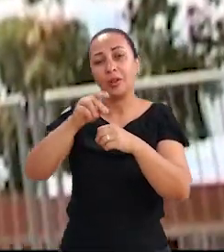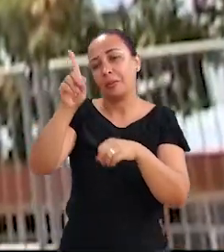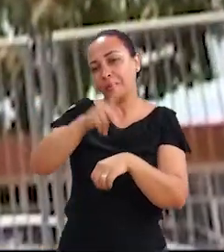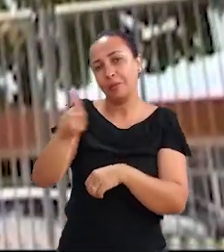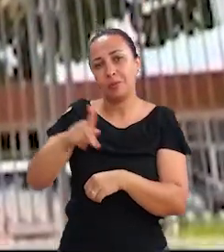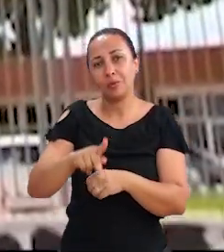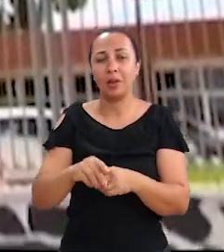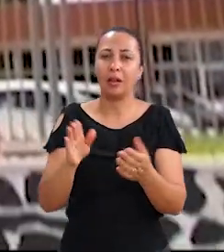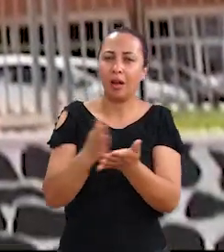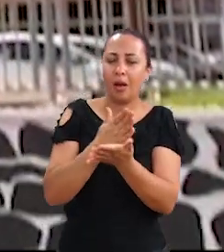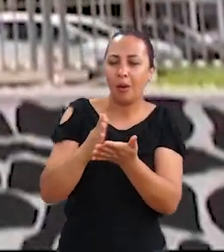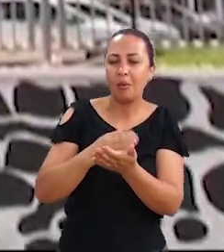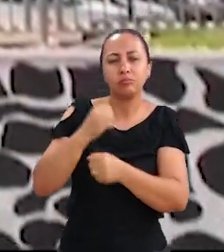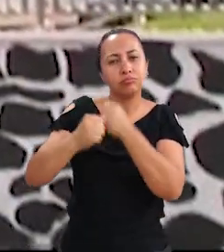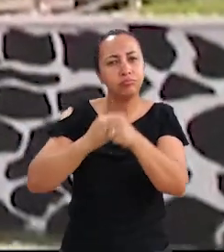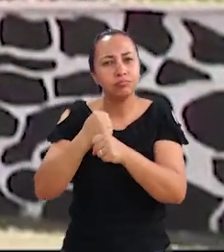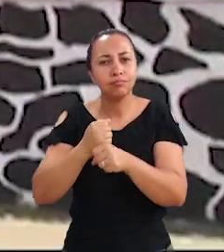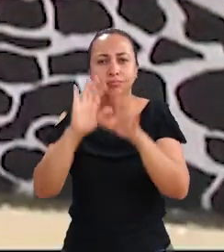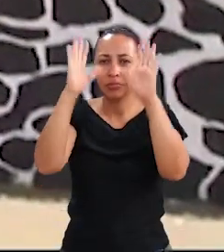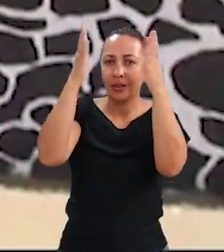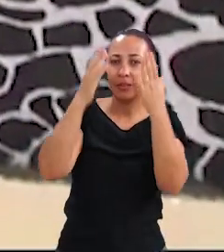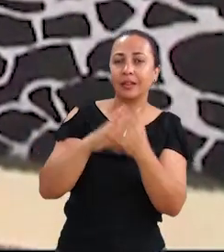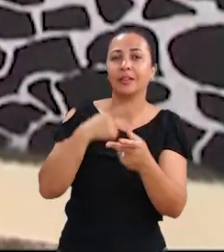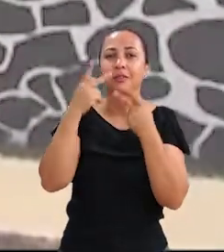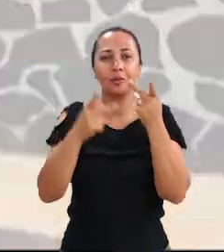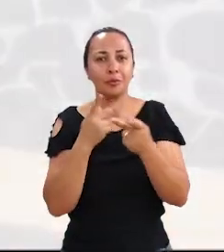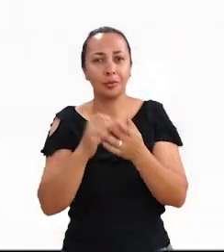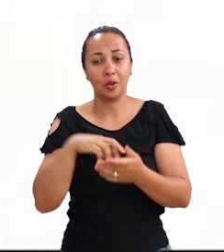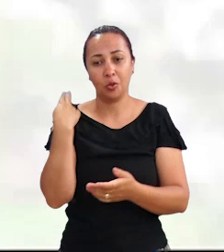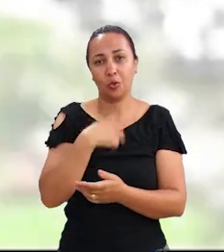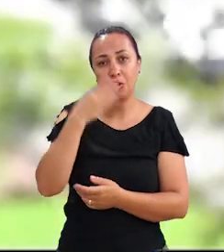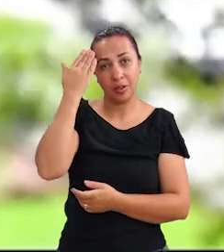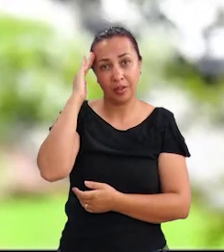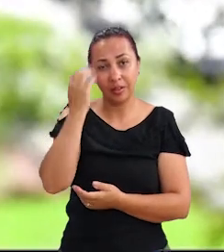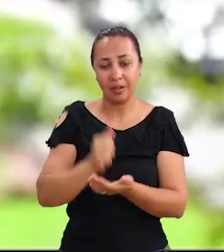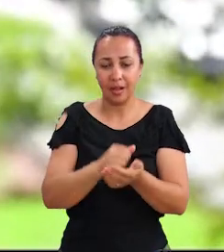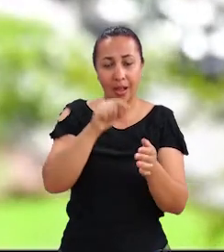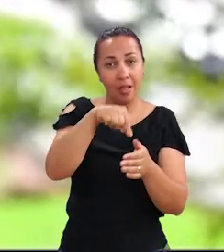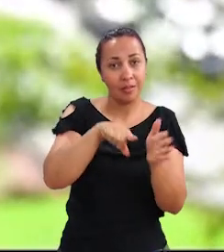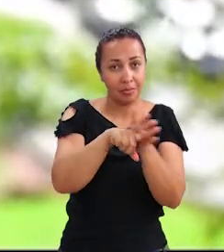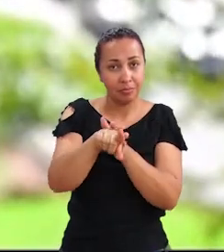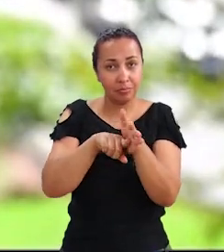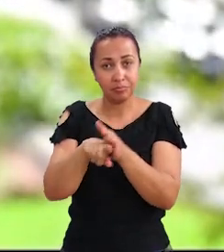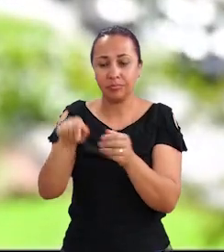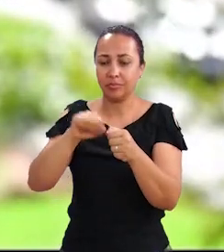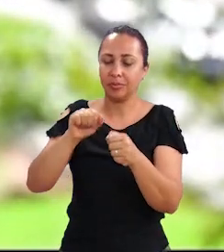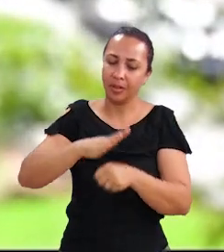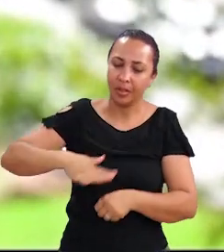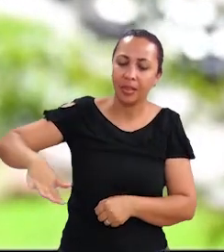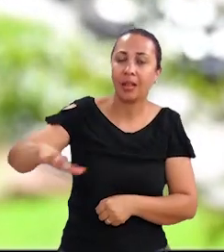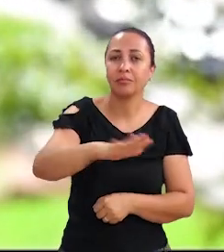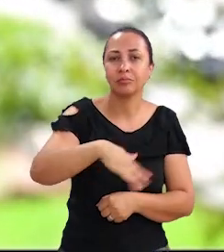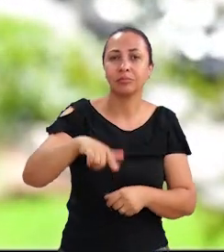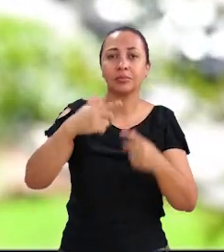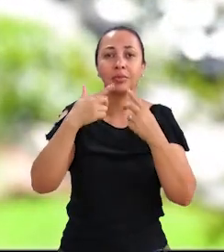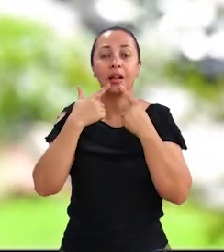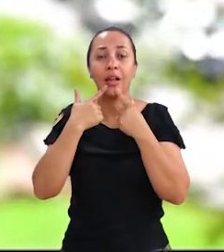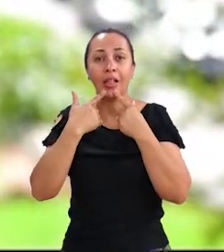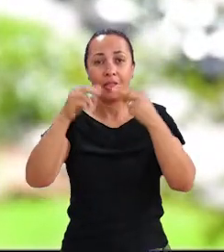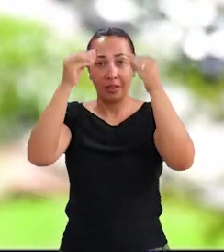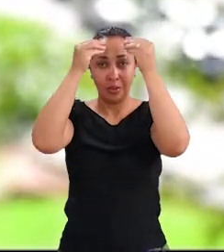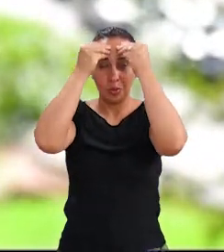dedica há alguns anos aos estudos no campo da análise do discurso. Nós entendemos que essa pesquisa que realizamos no âmbito da linguística,